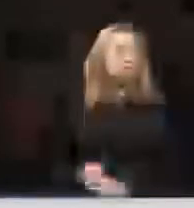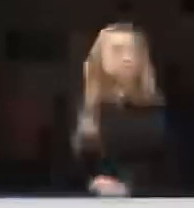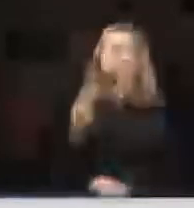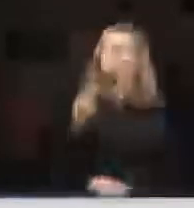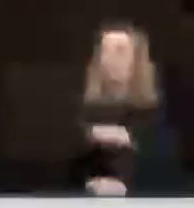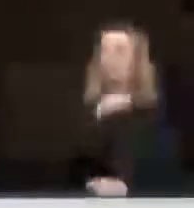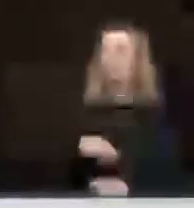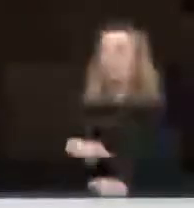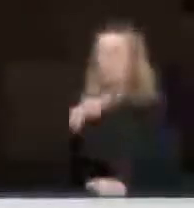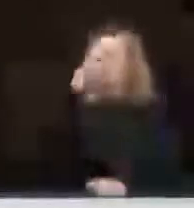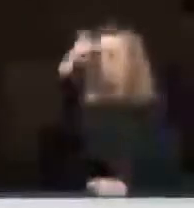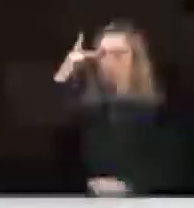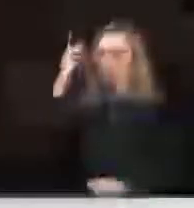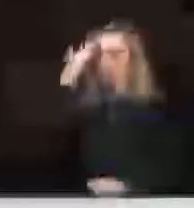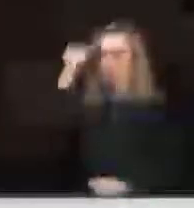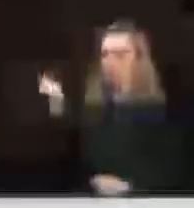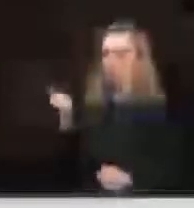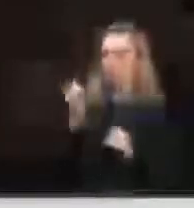processo legal,